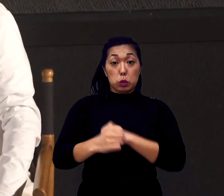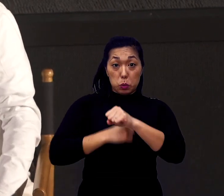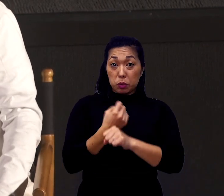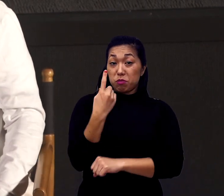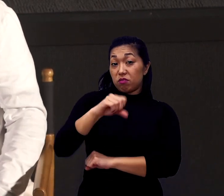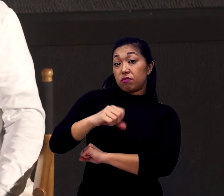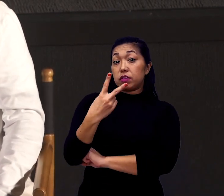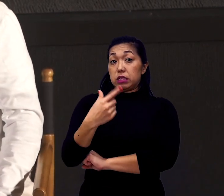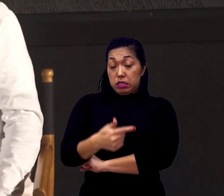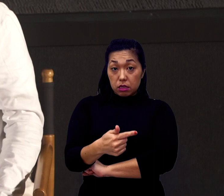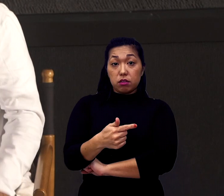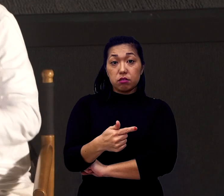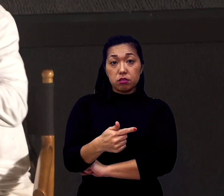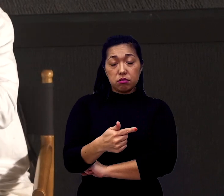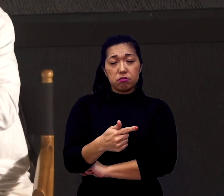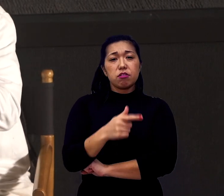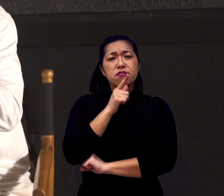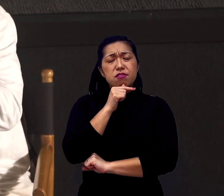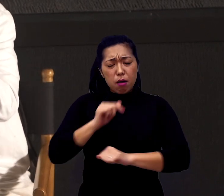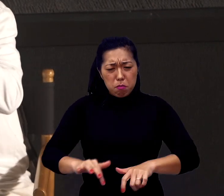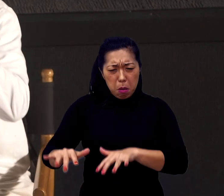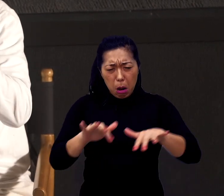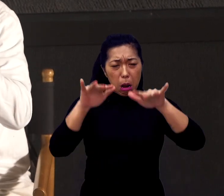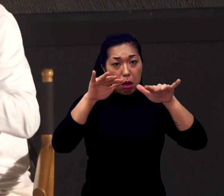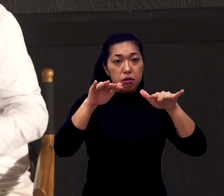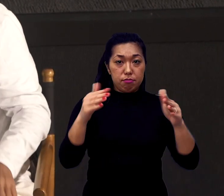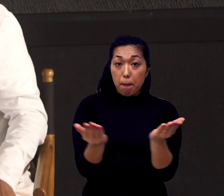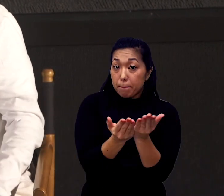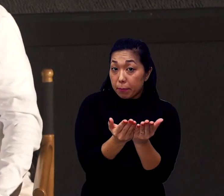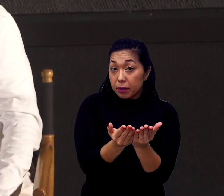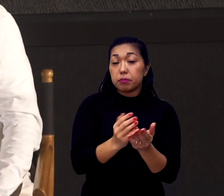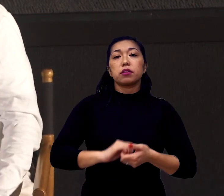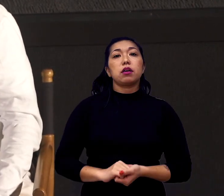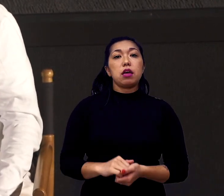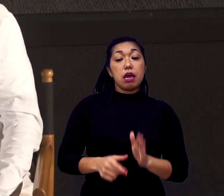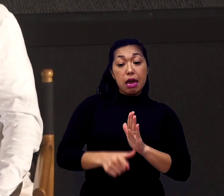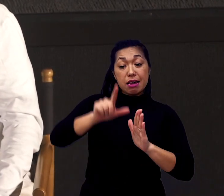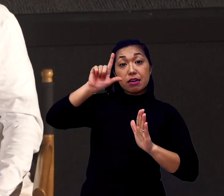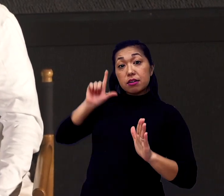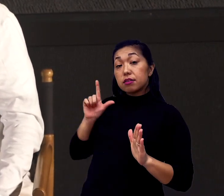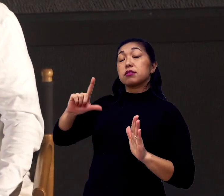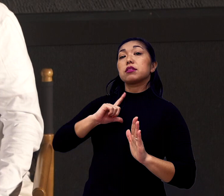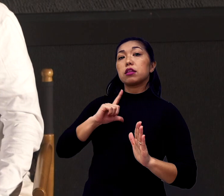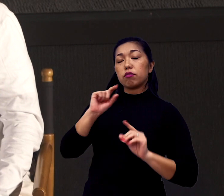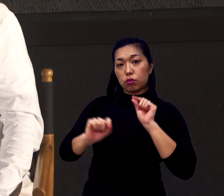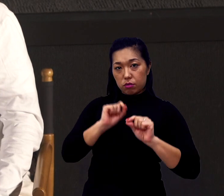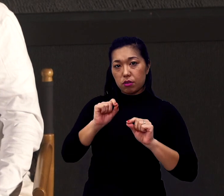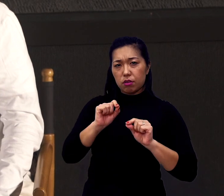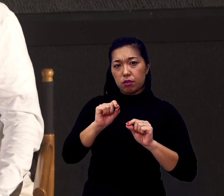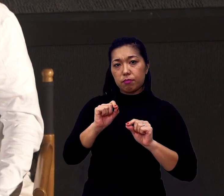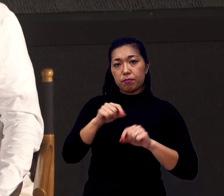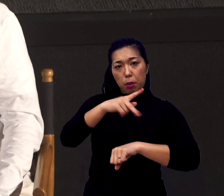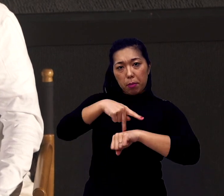em 1927, chamada inundação bíblica, antes teve a chamada,